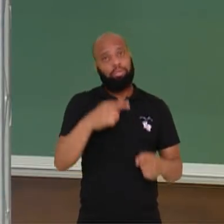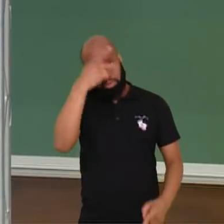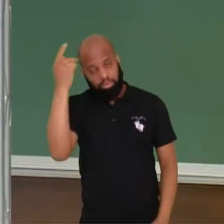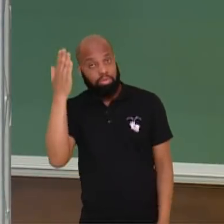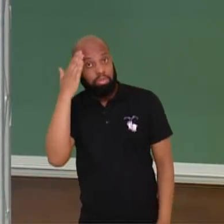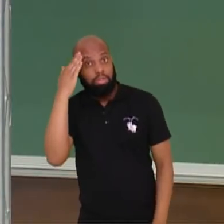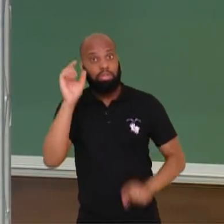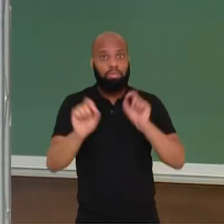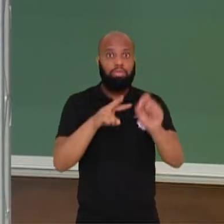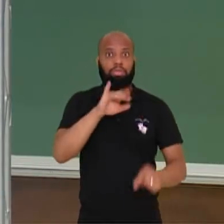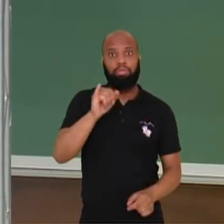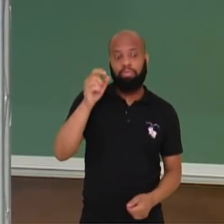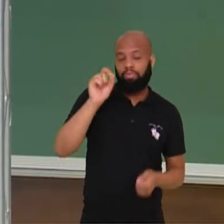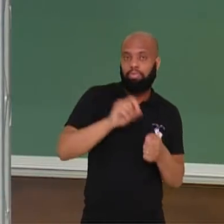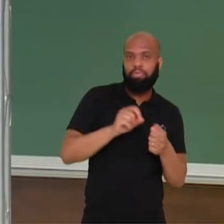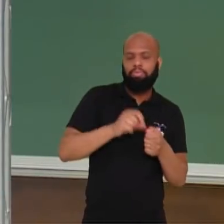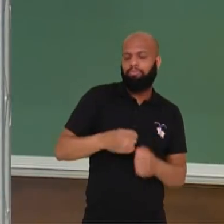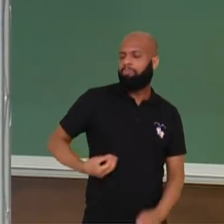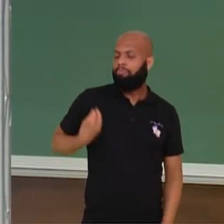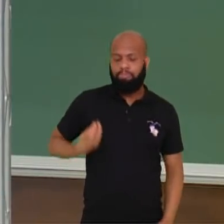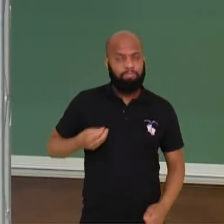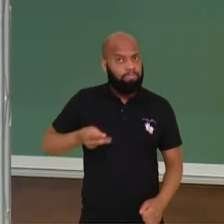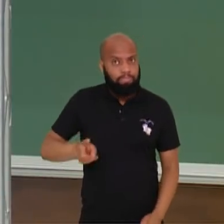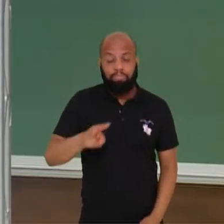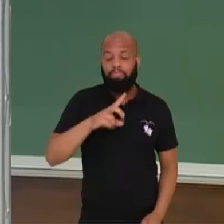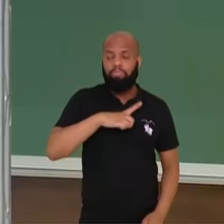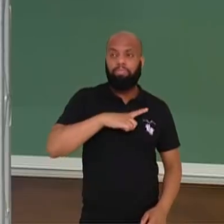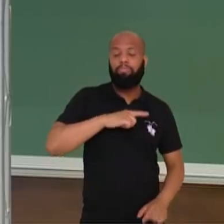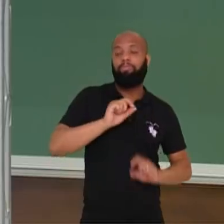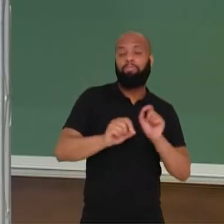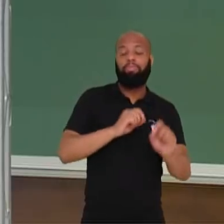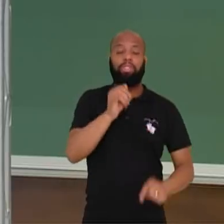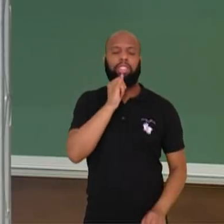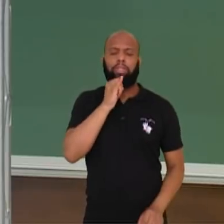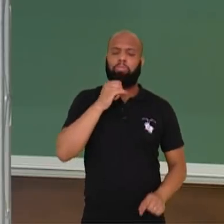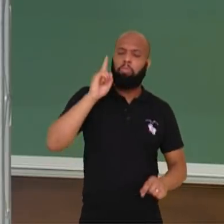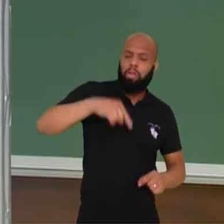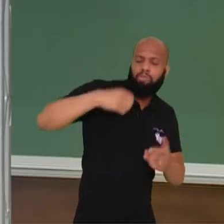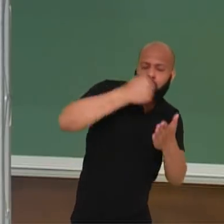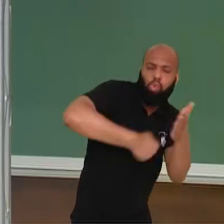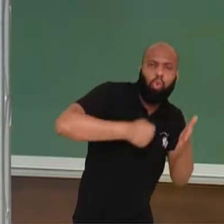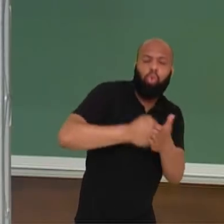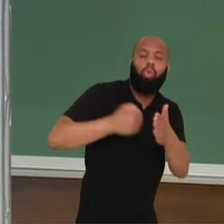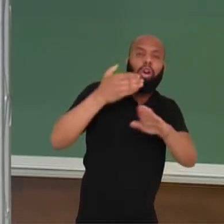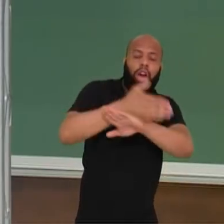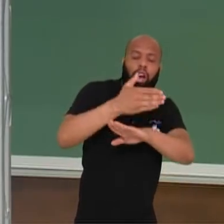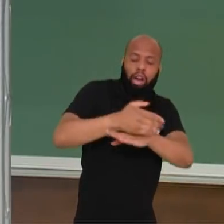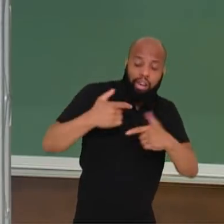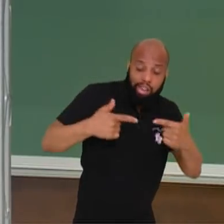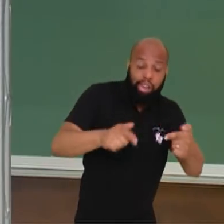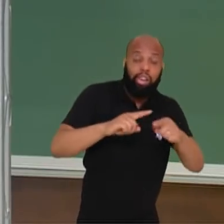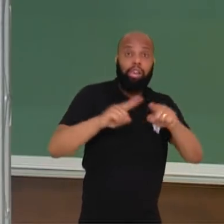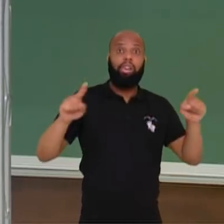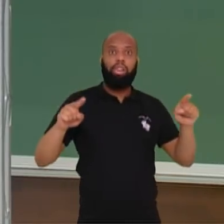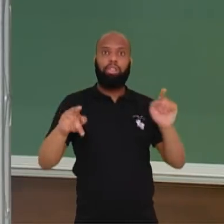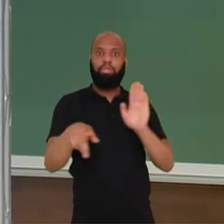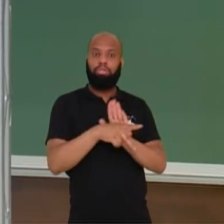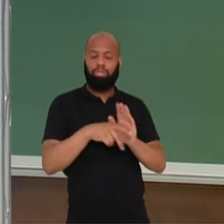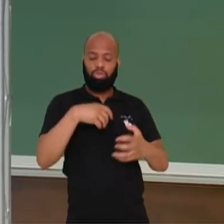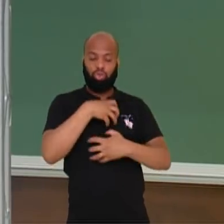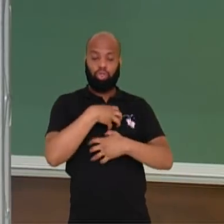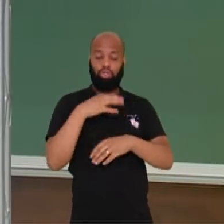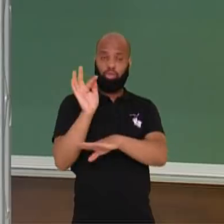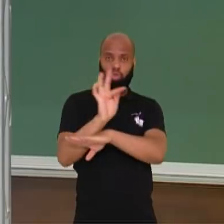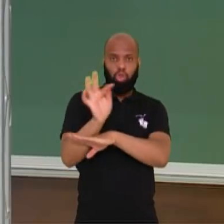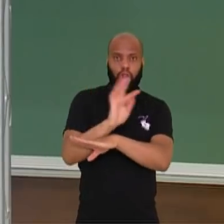saber o que vai fazer a vida toda, ele vai ser guerreiro, ele vai lutar, ele vai para a guerra, mas a educação formal,